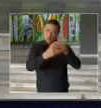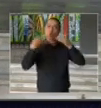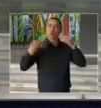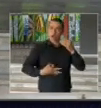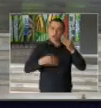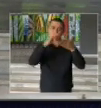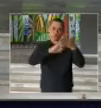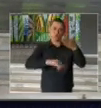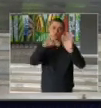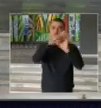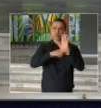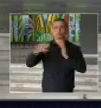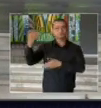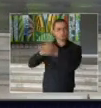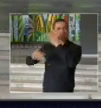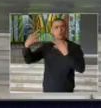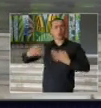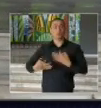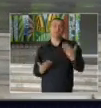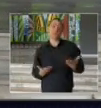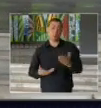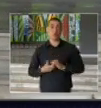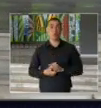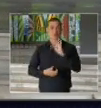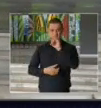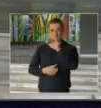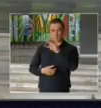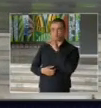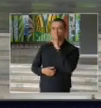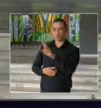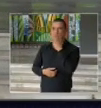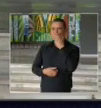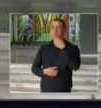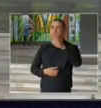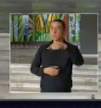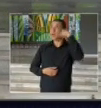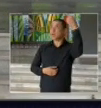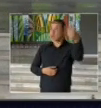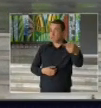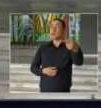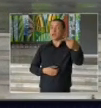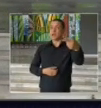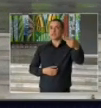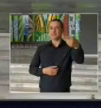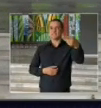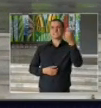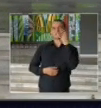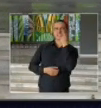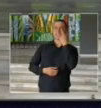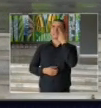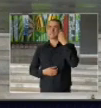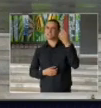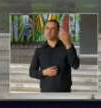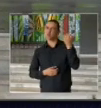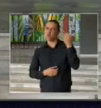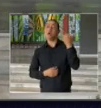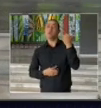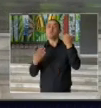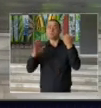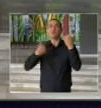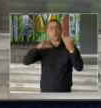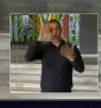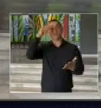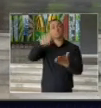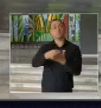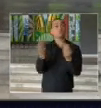acabar. Essa é a minha opinião, eu acho. Tá legal. Aí, portanto, esse confronto do João Dória com a CBF, né? E aí o João Dória perdeu de